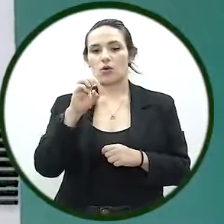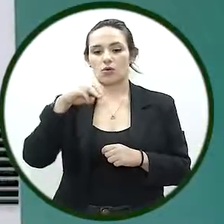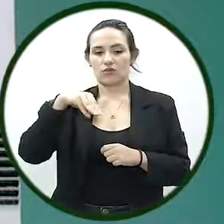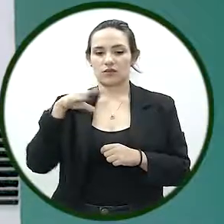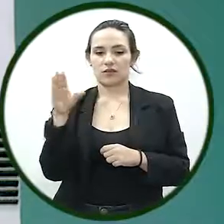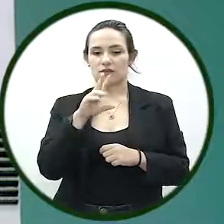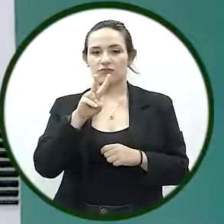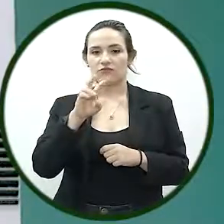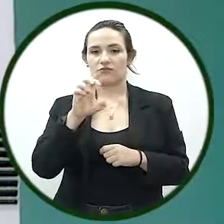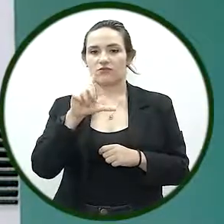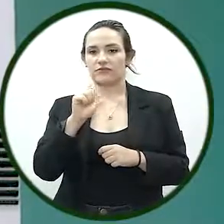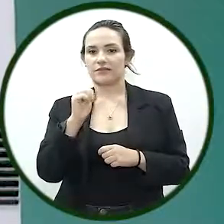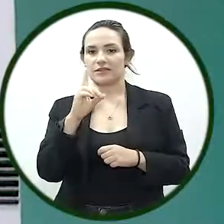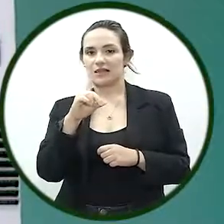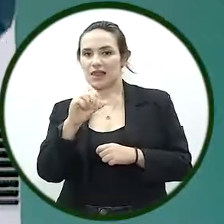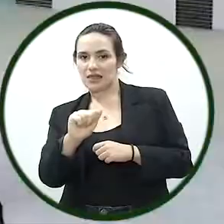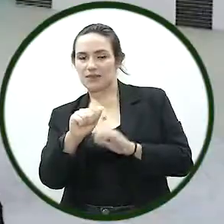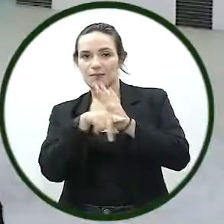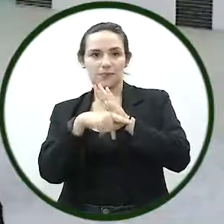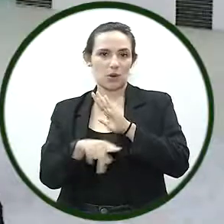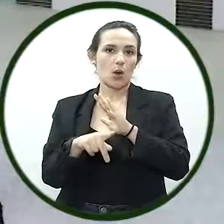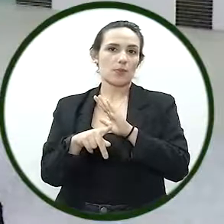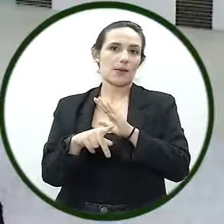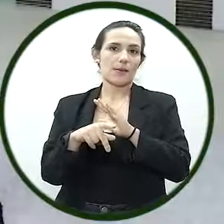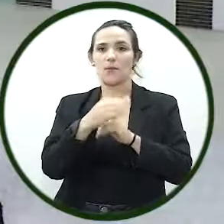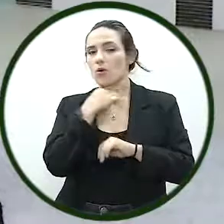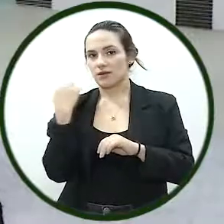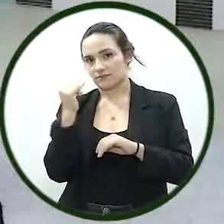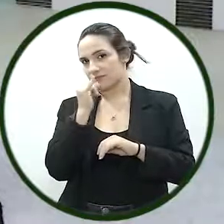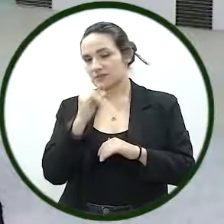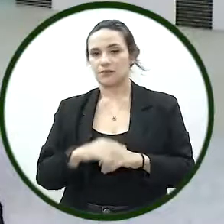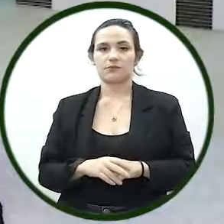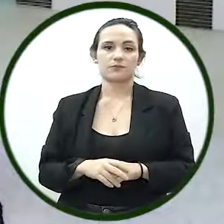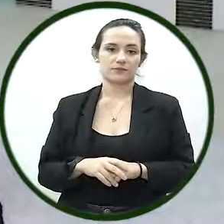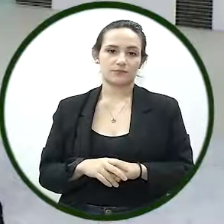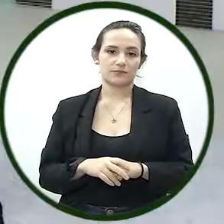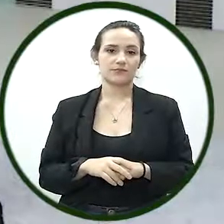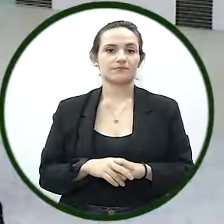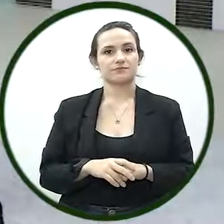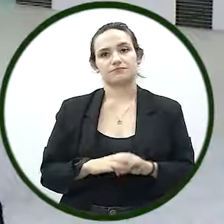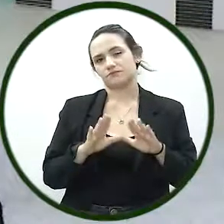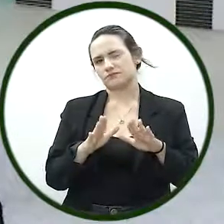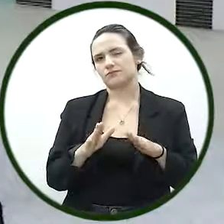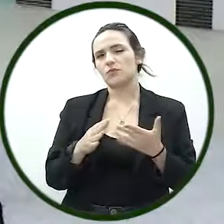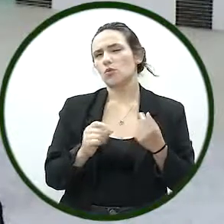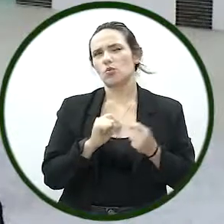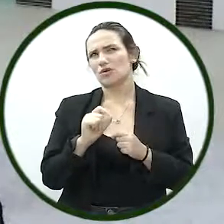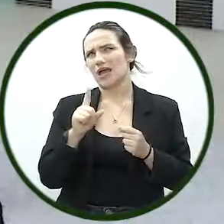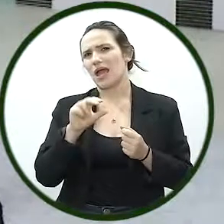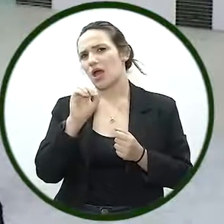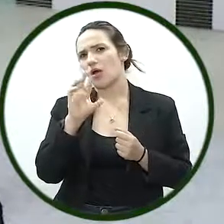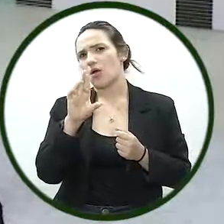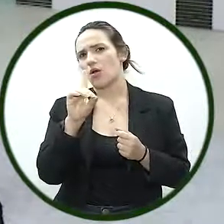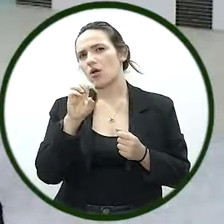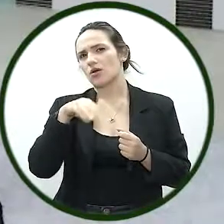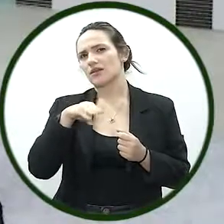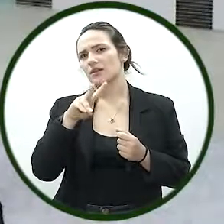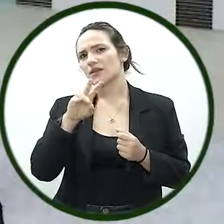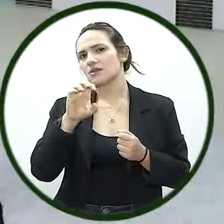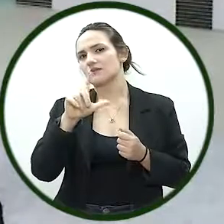para matar, uma ordem velada. Quando, por exemplo... Num discurso, dá um exemplo de uma ordem velada para matar. De uma